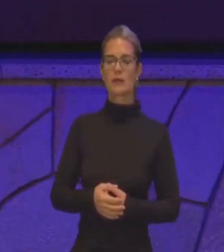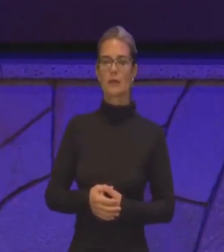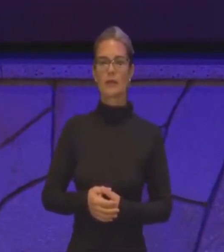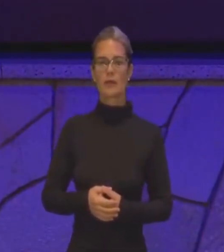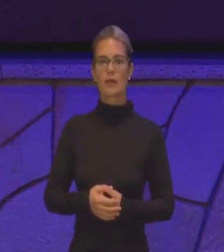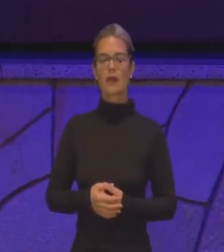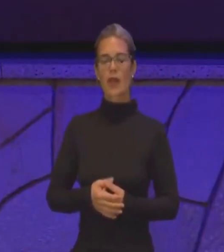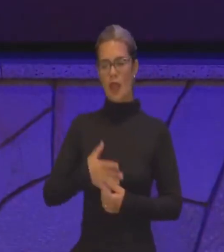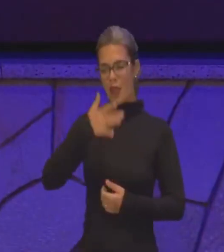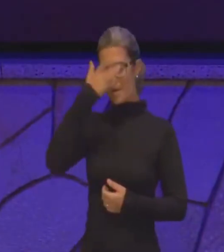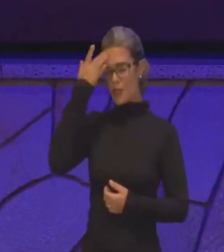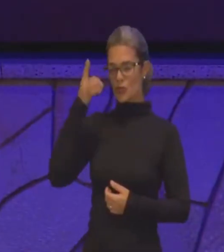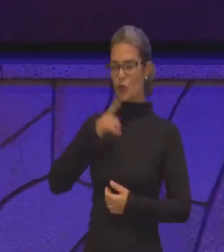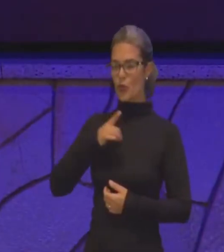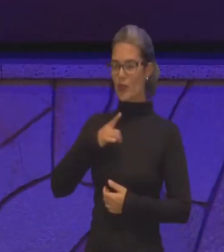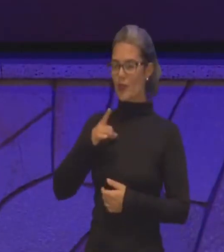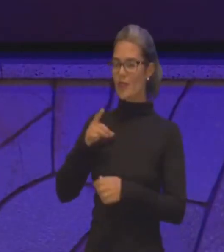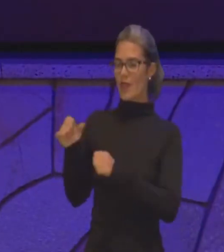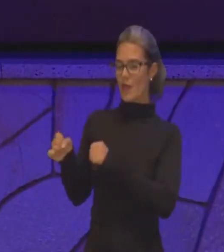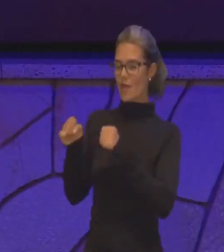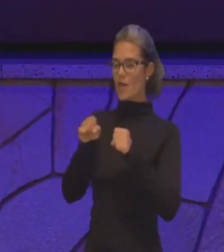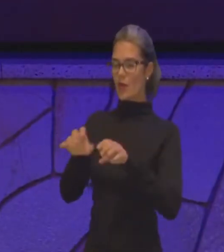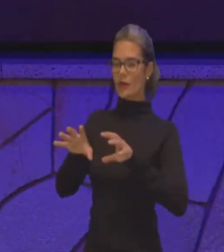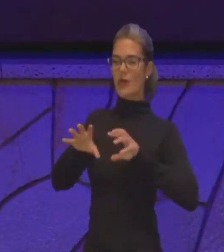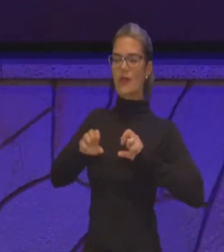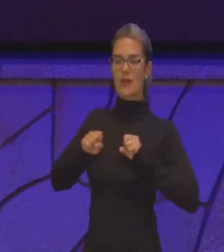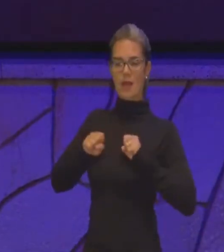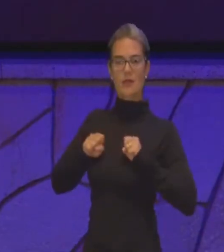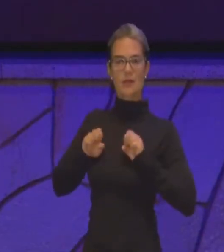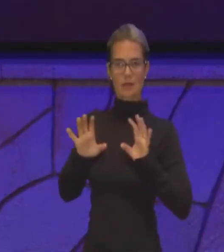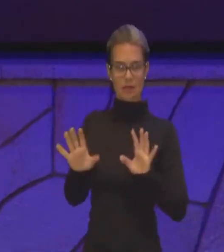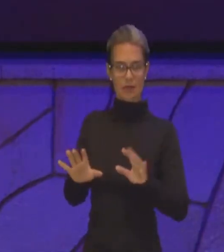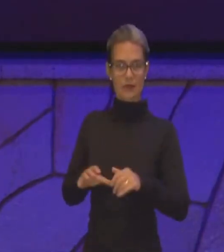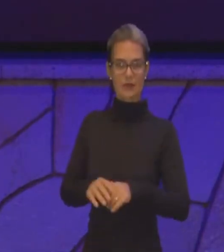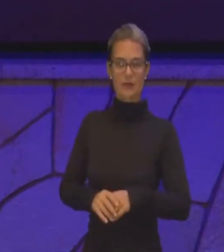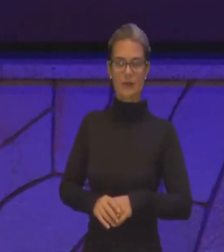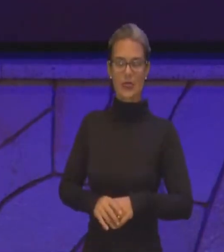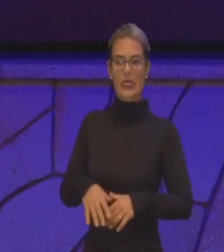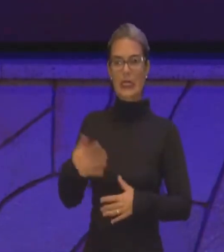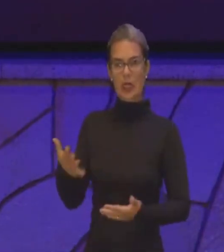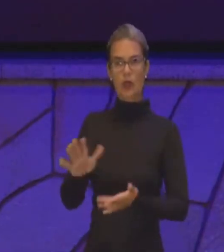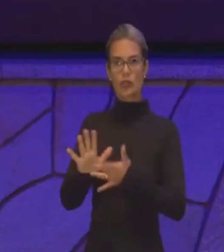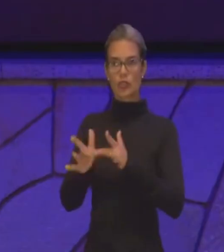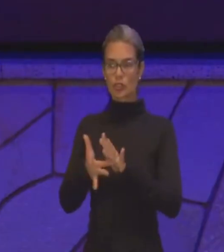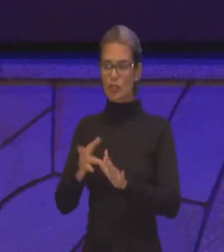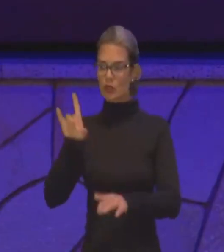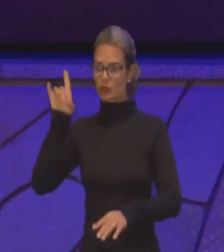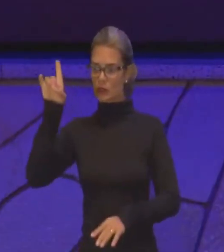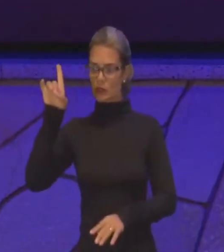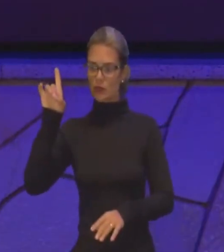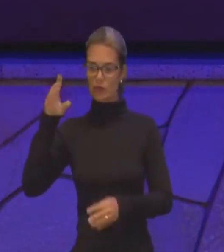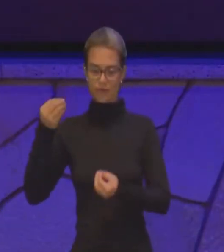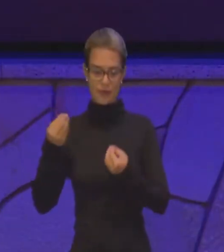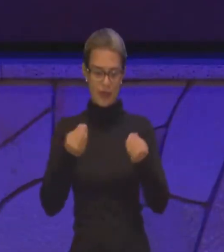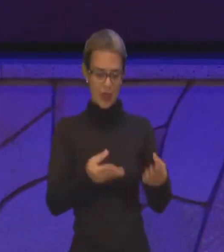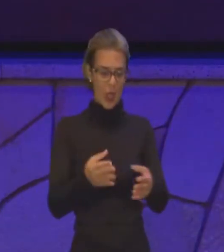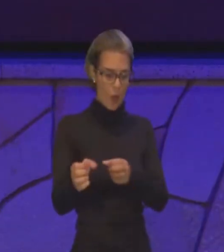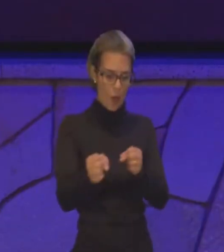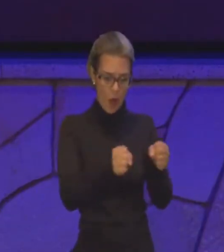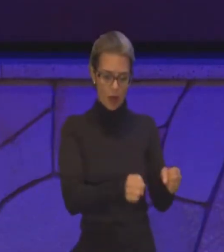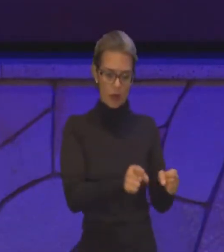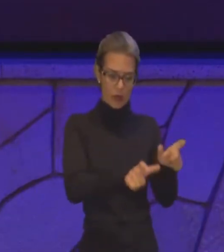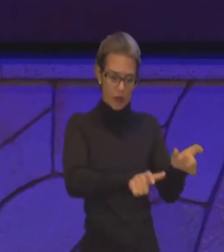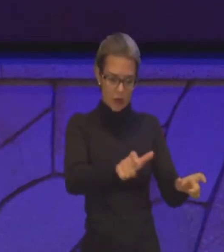a autoridade e o poder que lhe é munido. Jesus então diz que toda a autoridade lhe foi dada, então ele